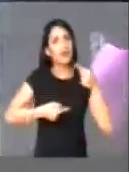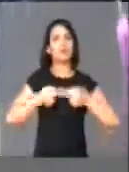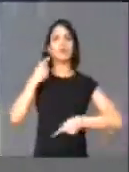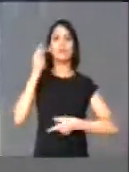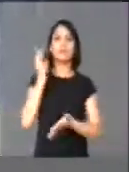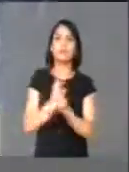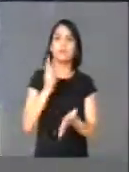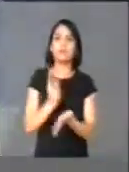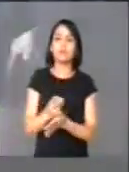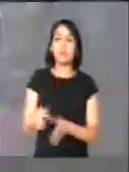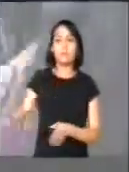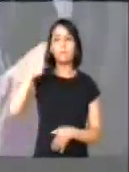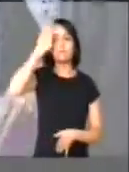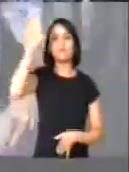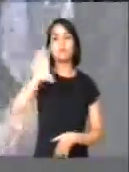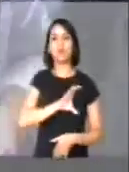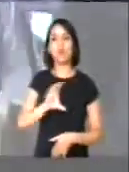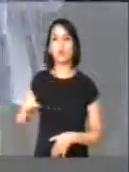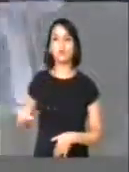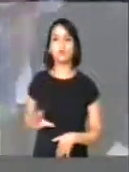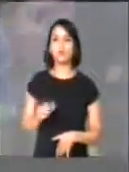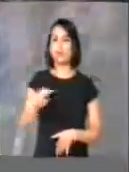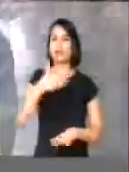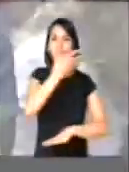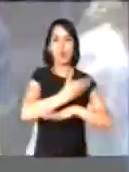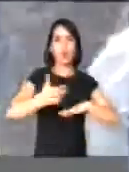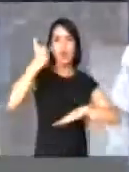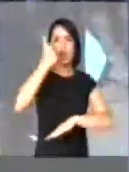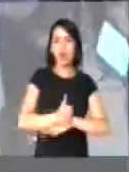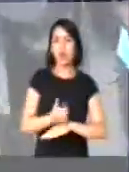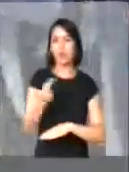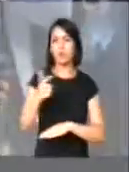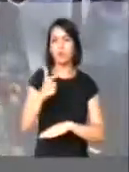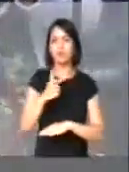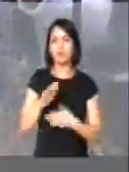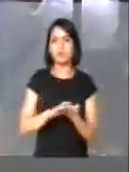inclusive na comissão, sem golpe, sem atropelos. Solidariedade.